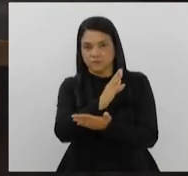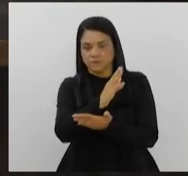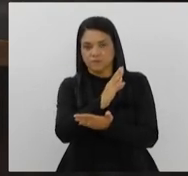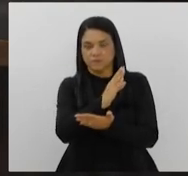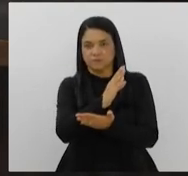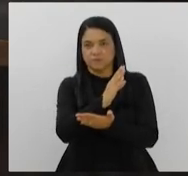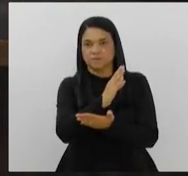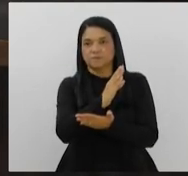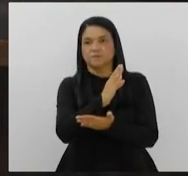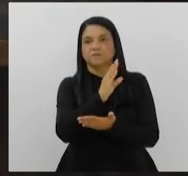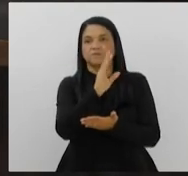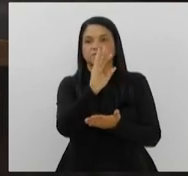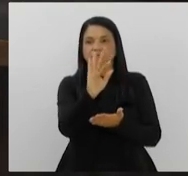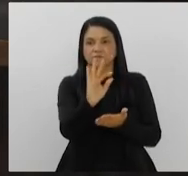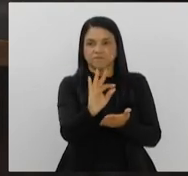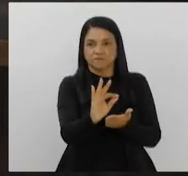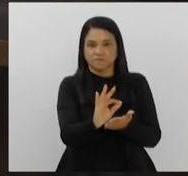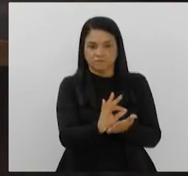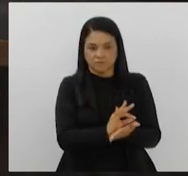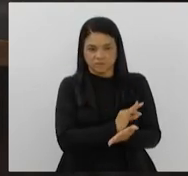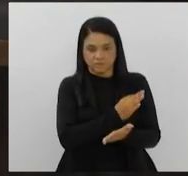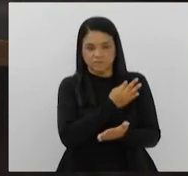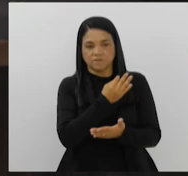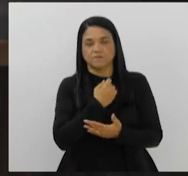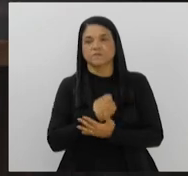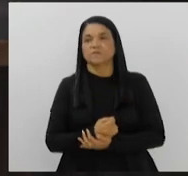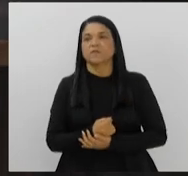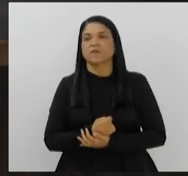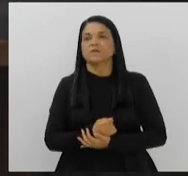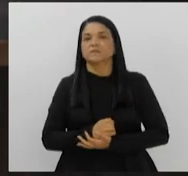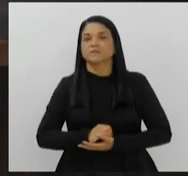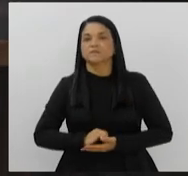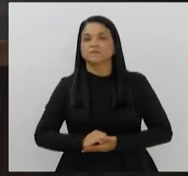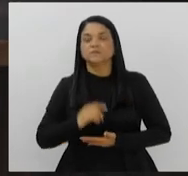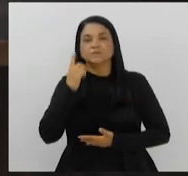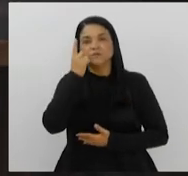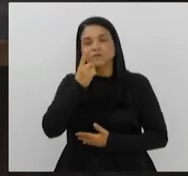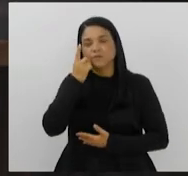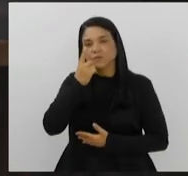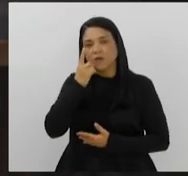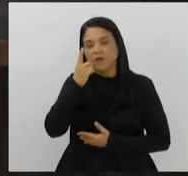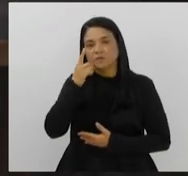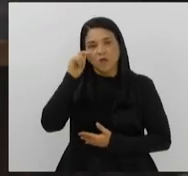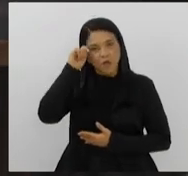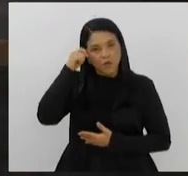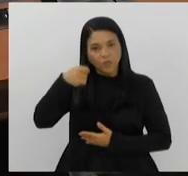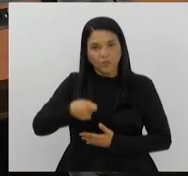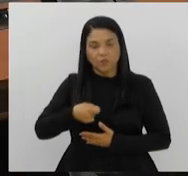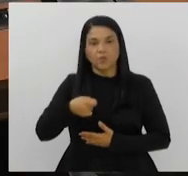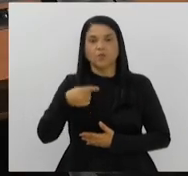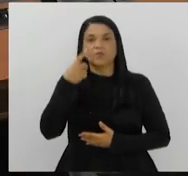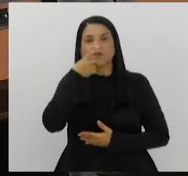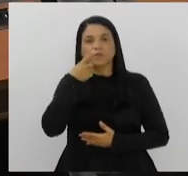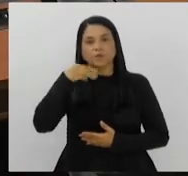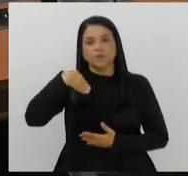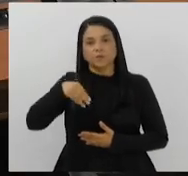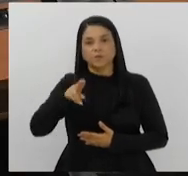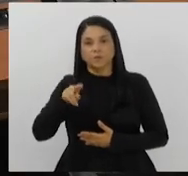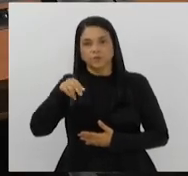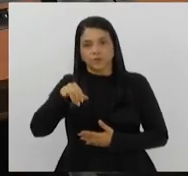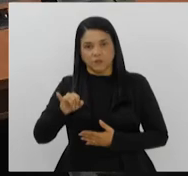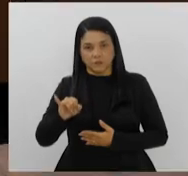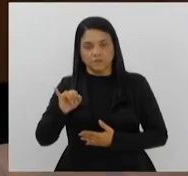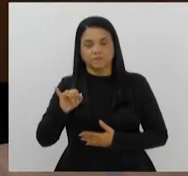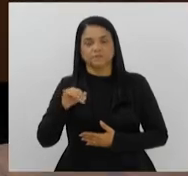estão, aprovado. Vai autógrafo. Nosso nobre deputado, autor Munir Neto, para a declaração de